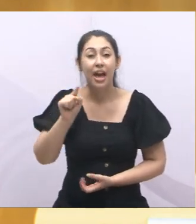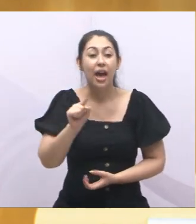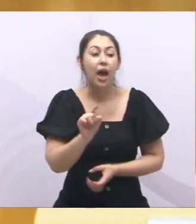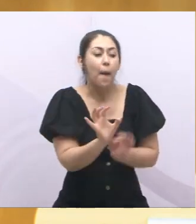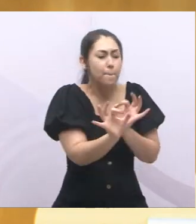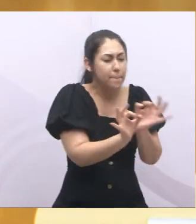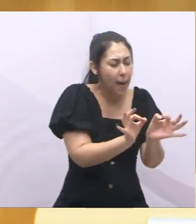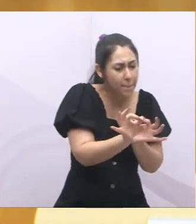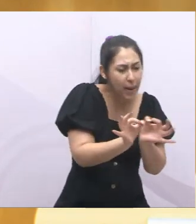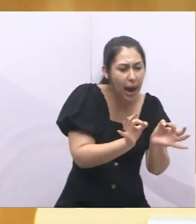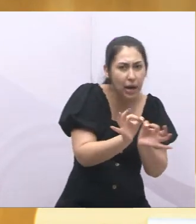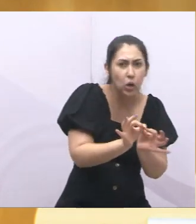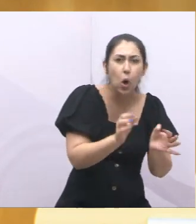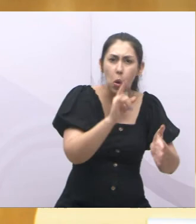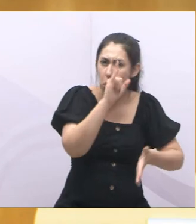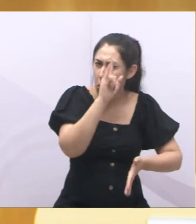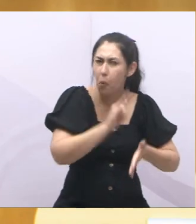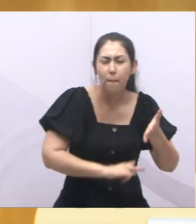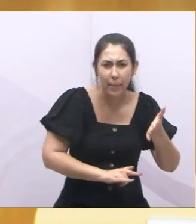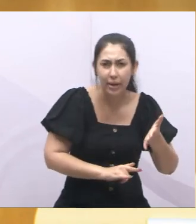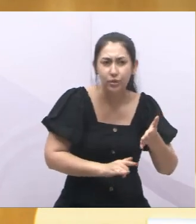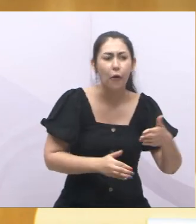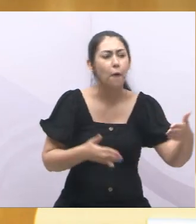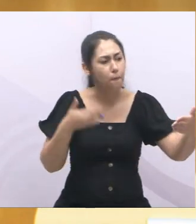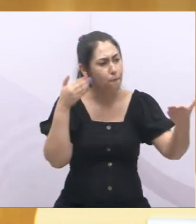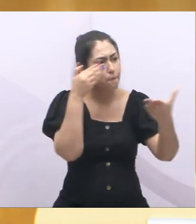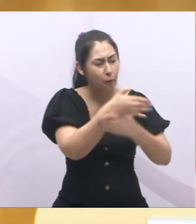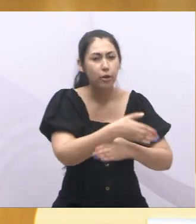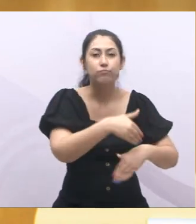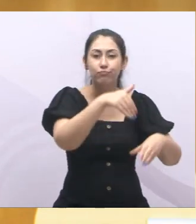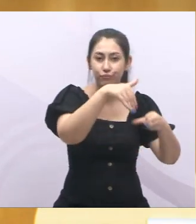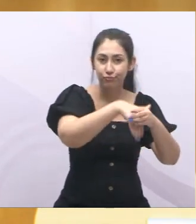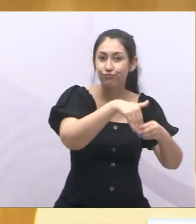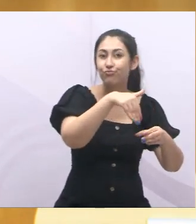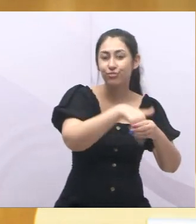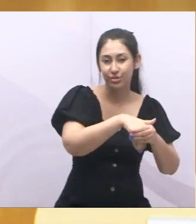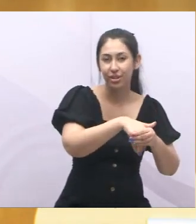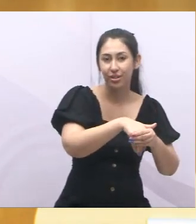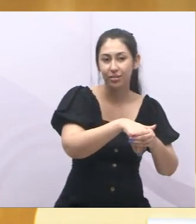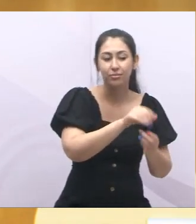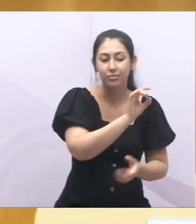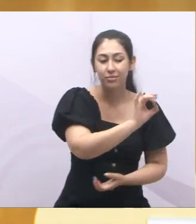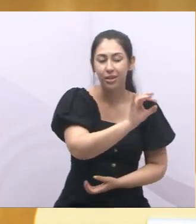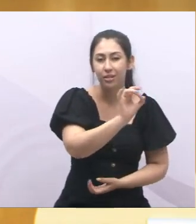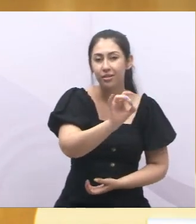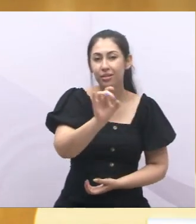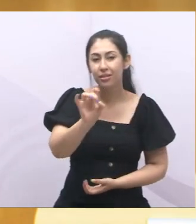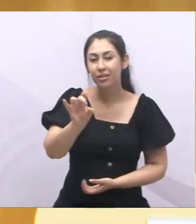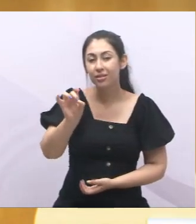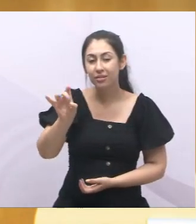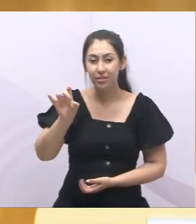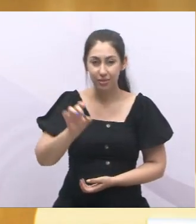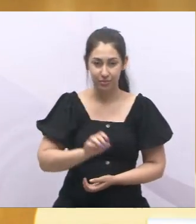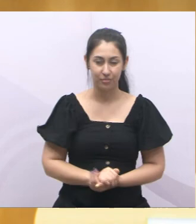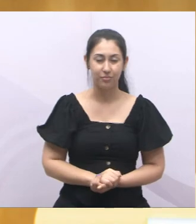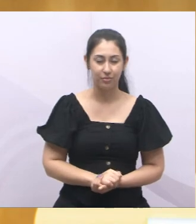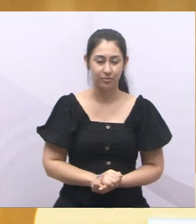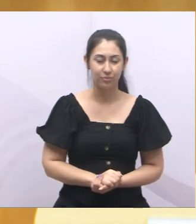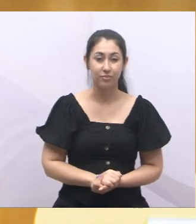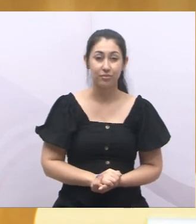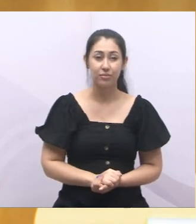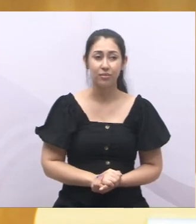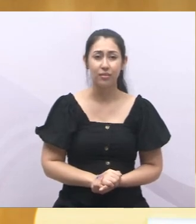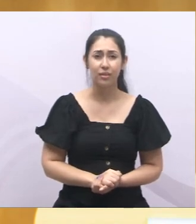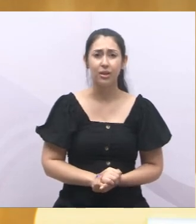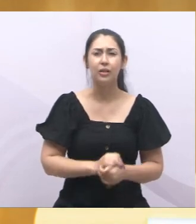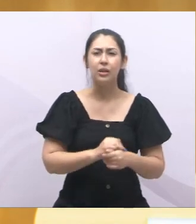título, a comparecer num domingo e votar em mim ou em outro, em alguns dos senhores vereadores? Quais